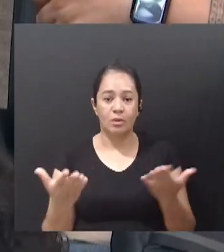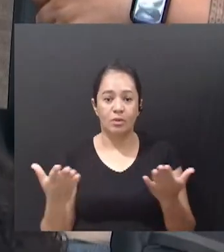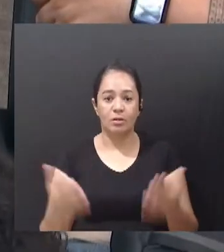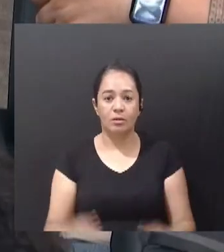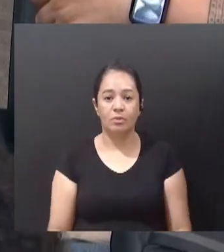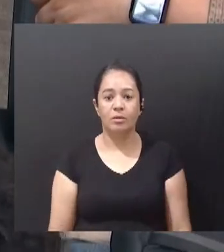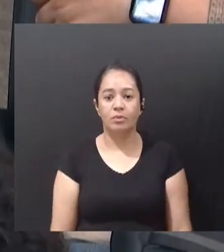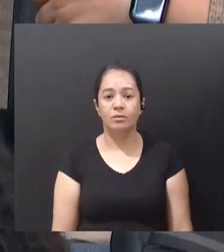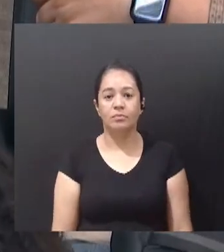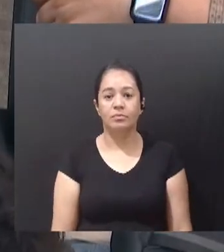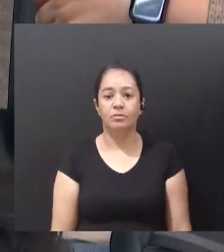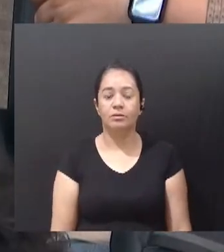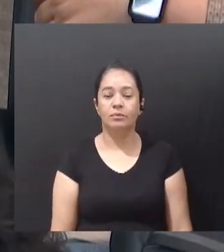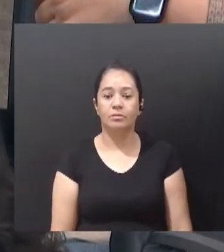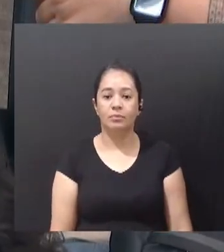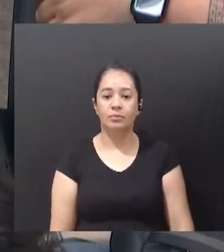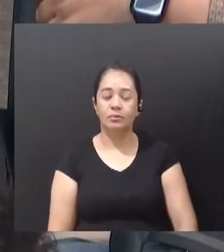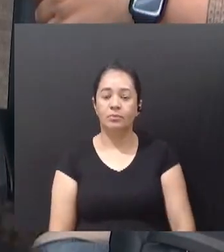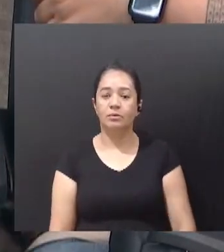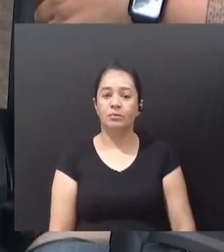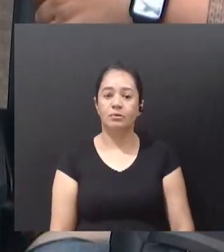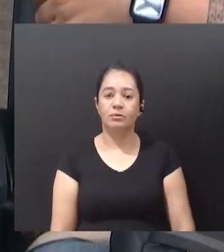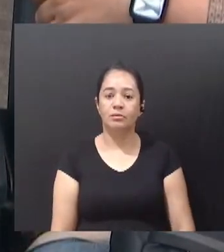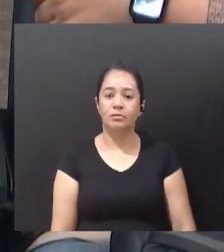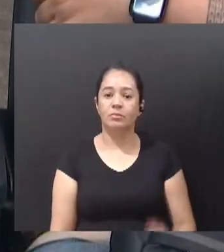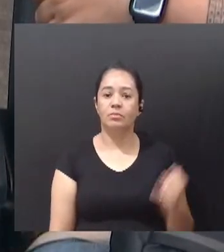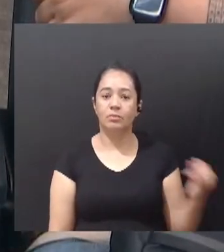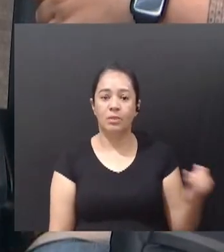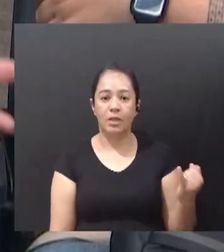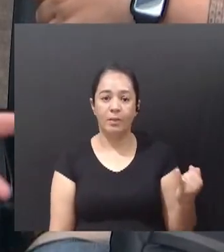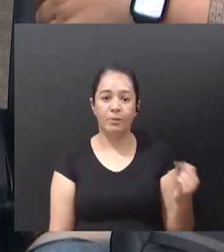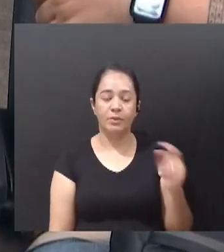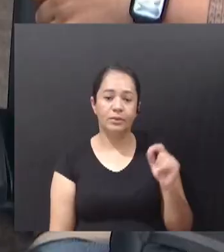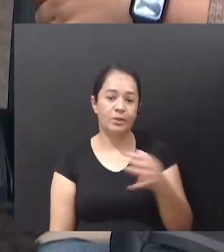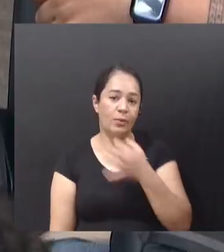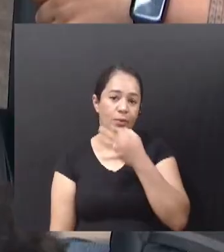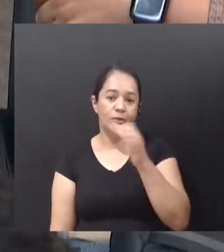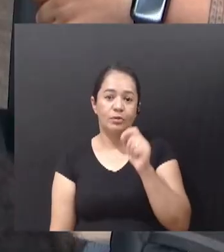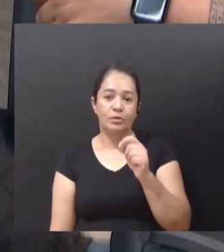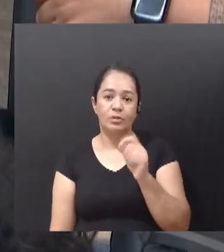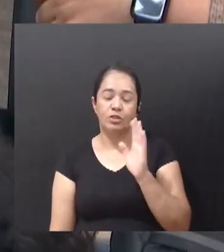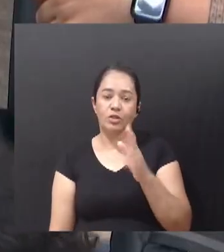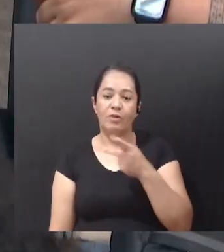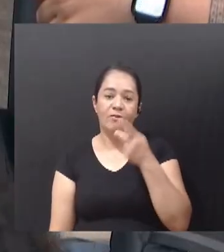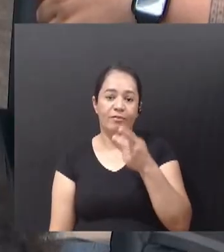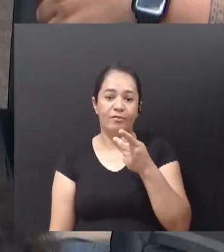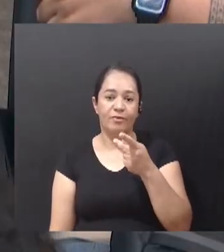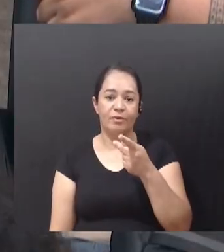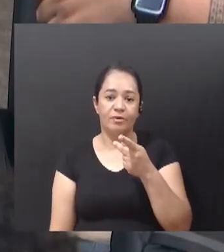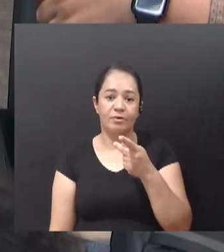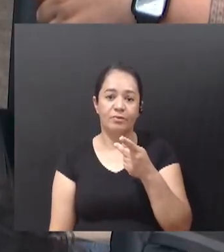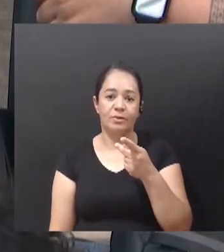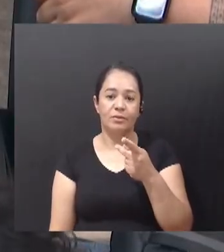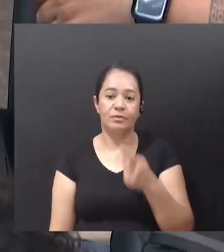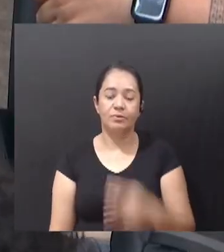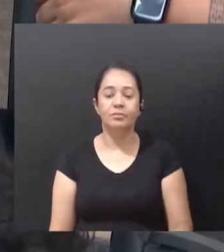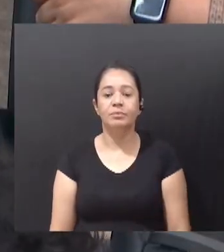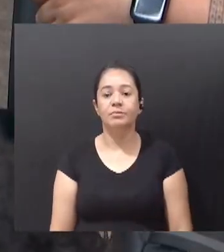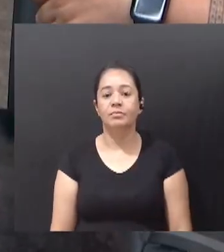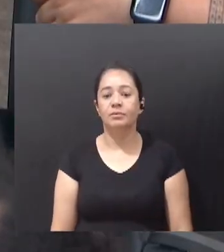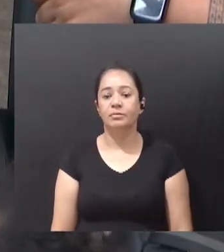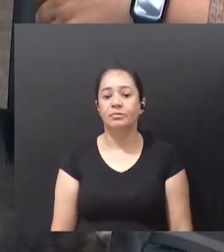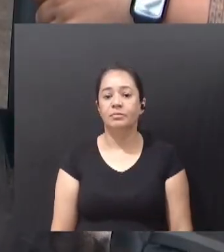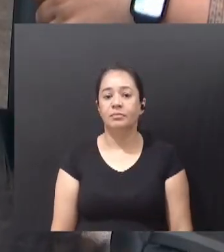Osiel. E, bom, a importância do hip hop, eu acho que foi falado aqui, né, na mesa, mas eu